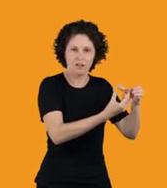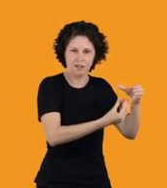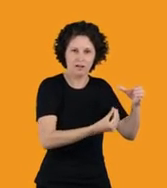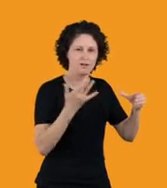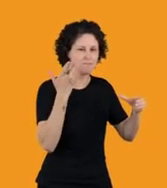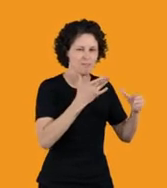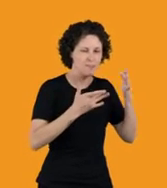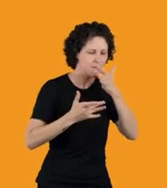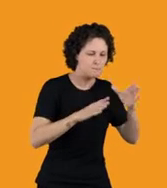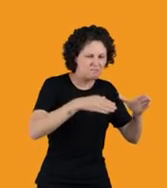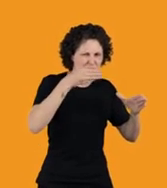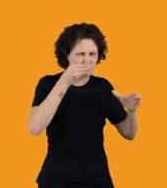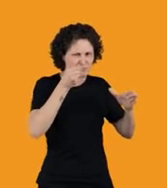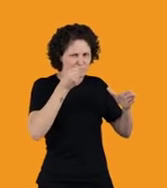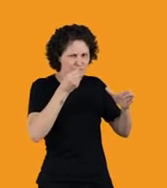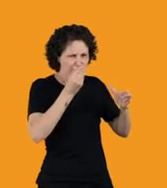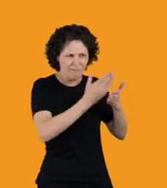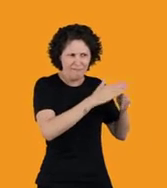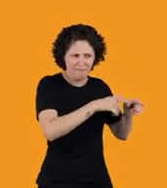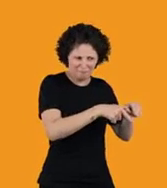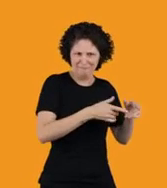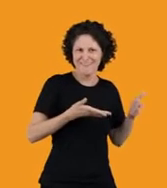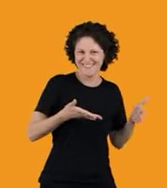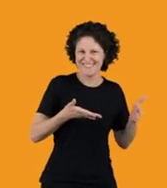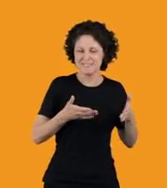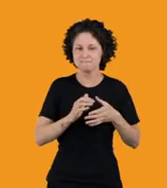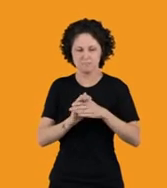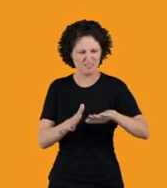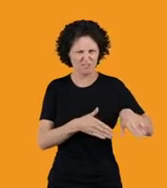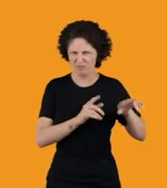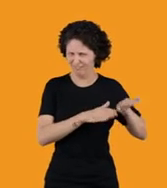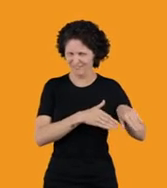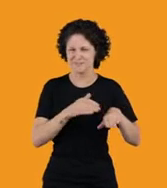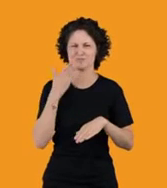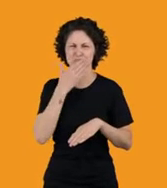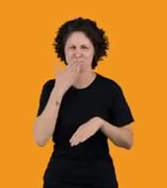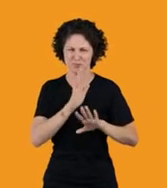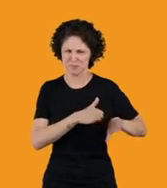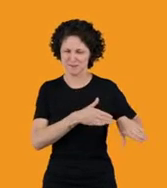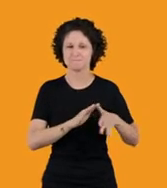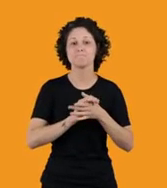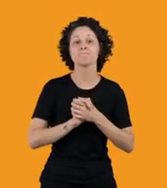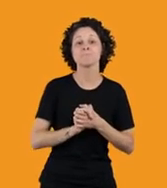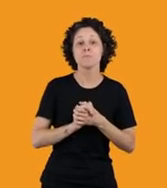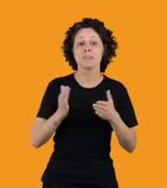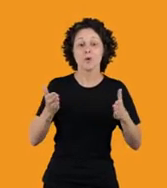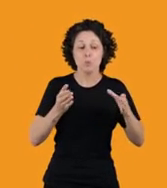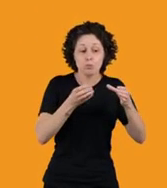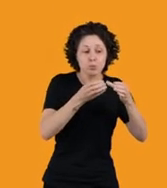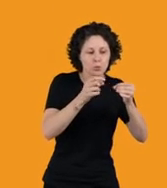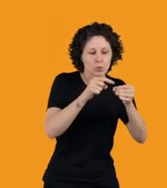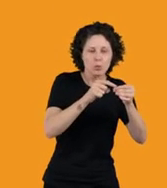basta peneirar a gema. Agora, pode espalhar esse segredo. Mas você tem razão, não estamos aqui para falar